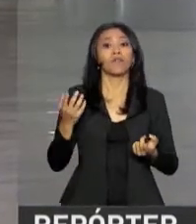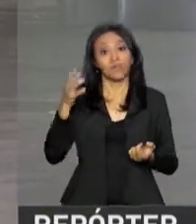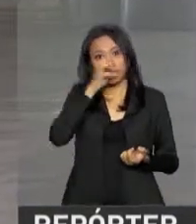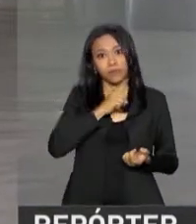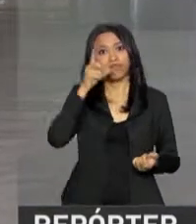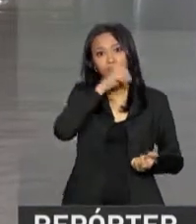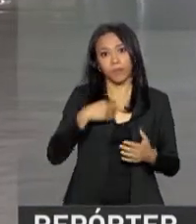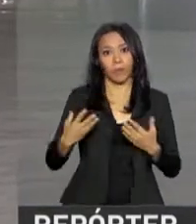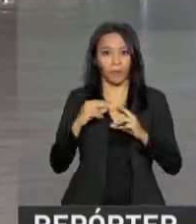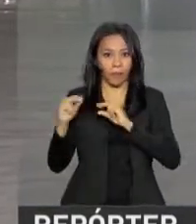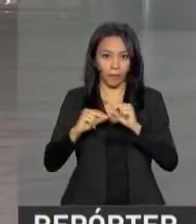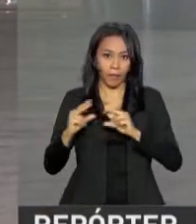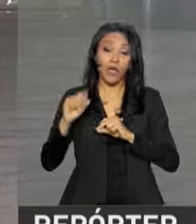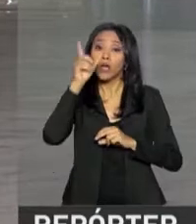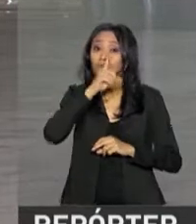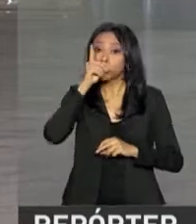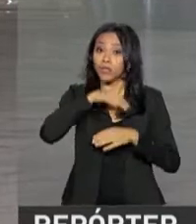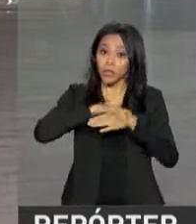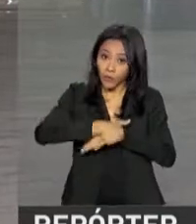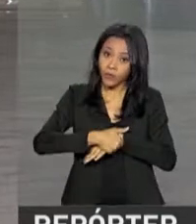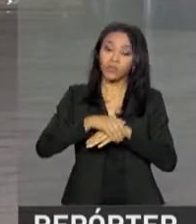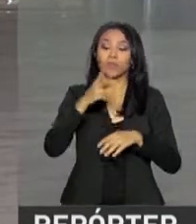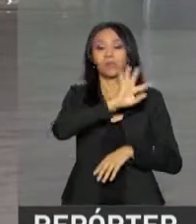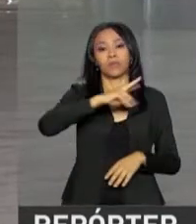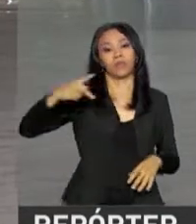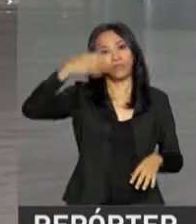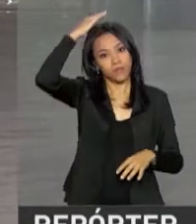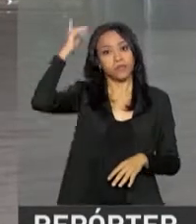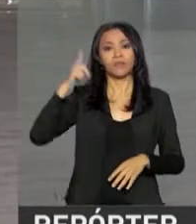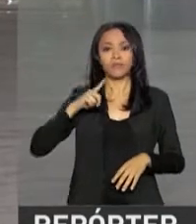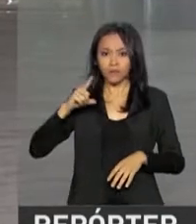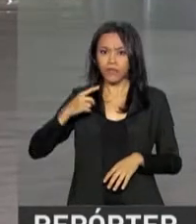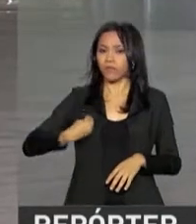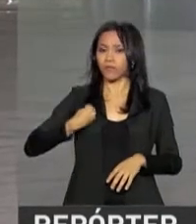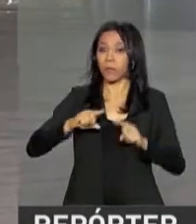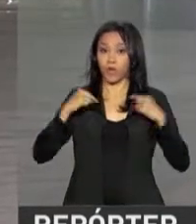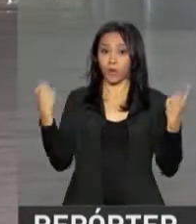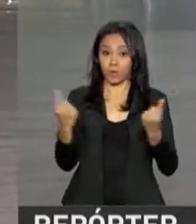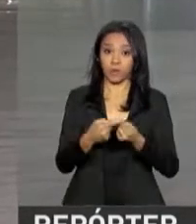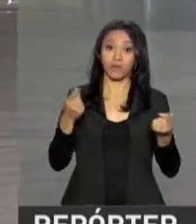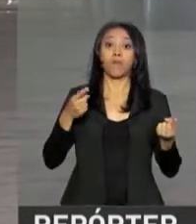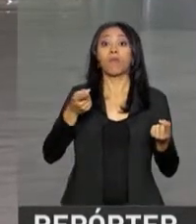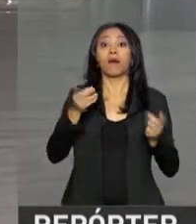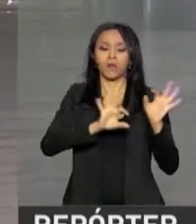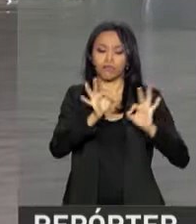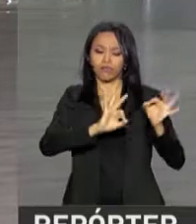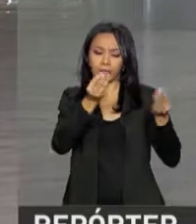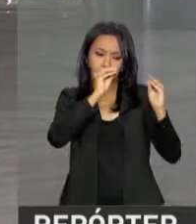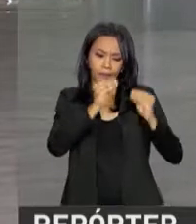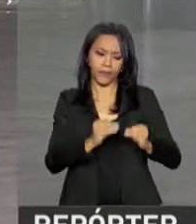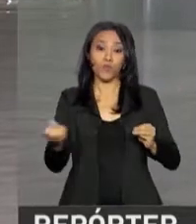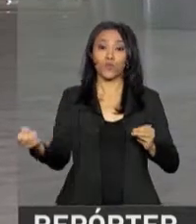de semana na noite deste domingo o presidente michel temer se reuniu com ministros no palácio da alvorada para formatar um novo ministério de segurança pública